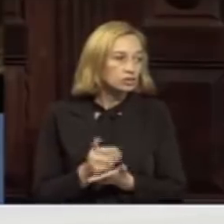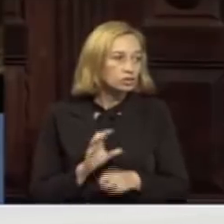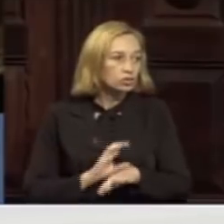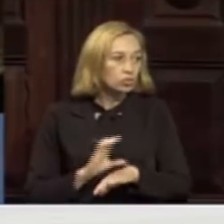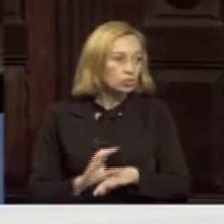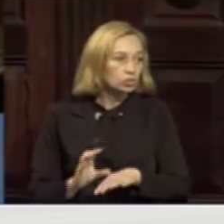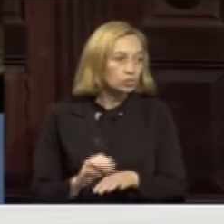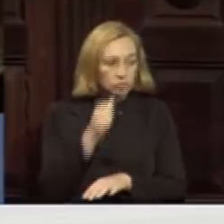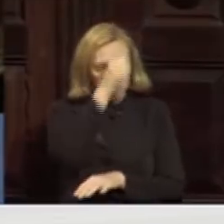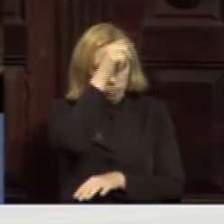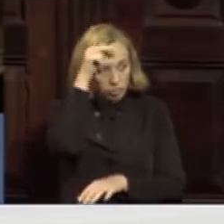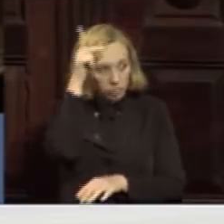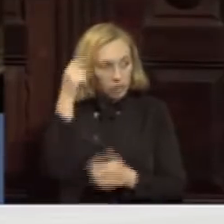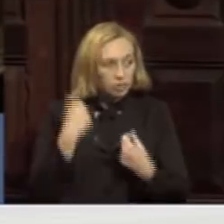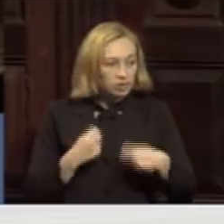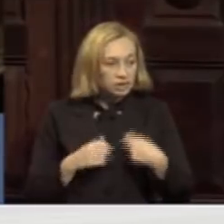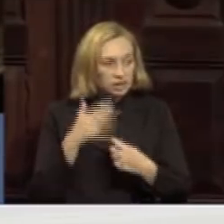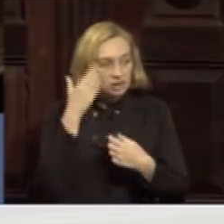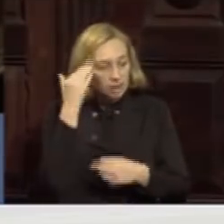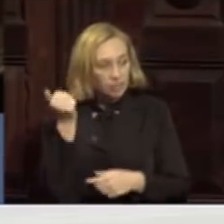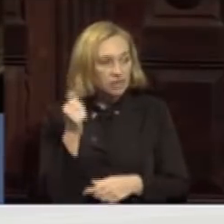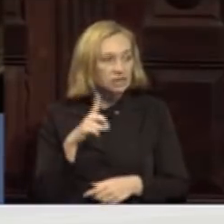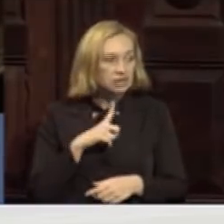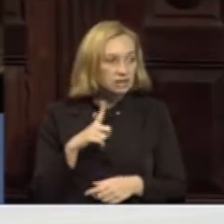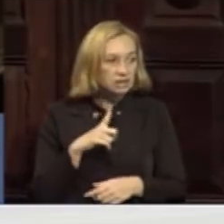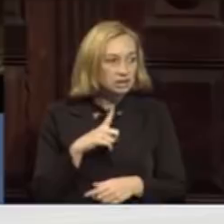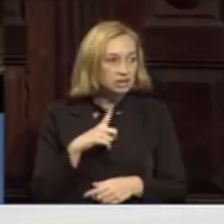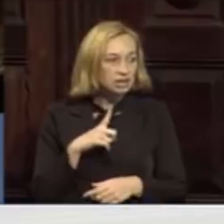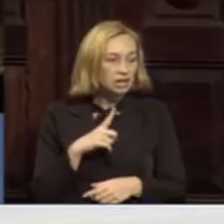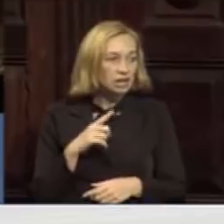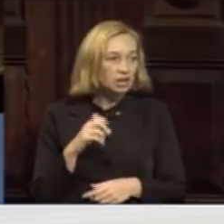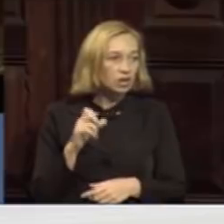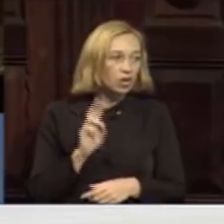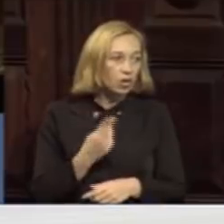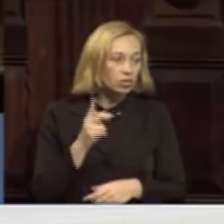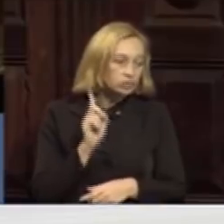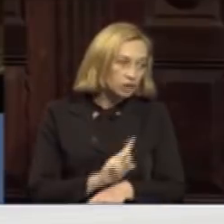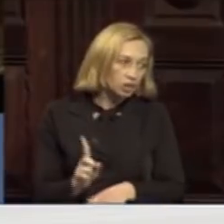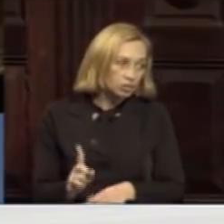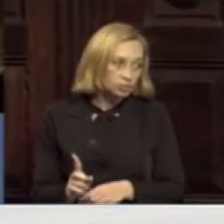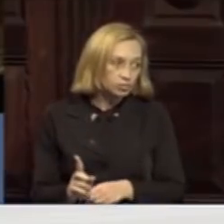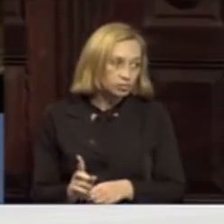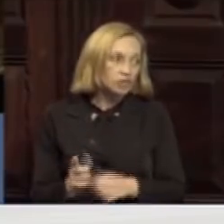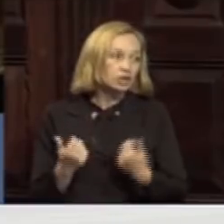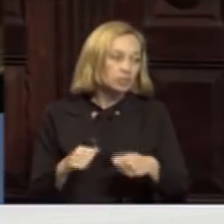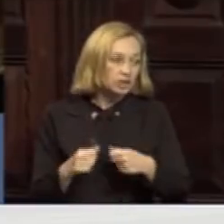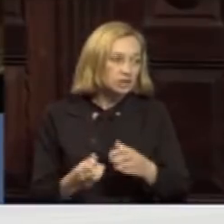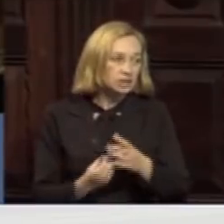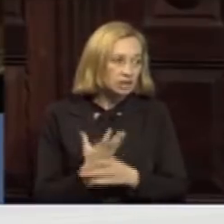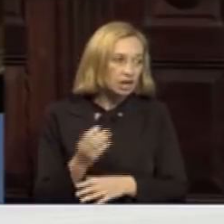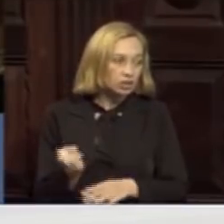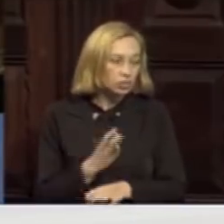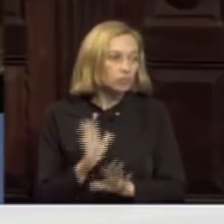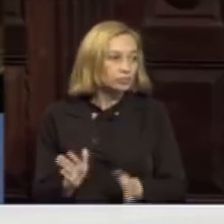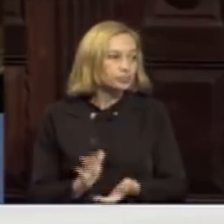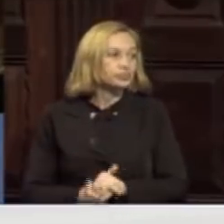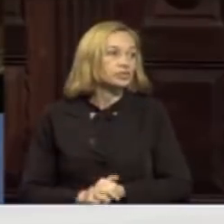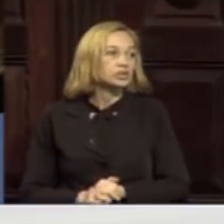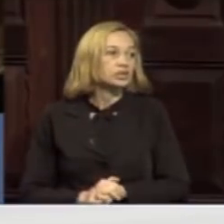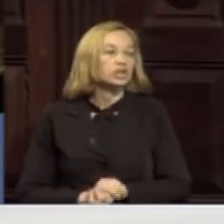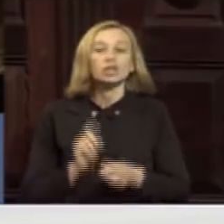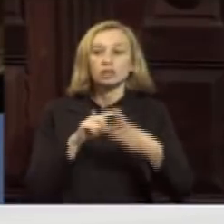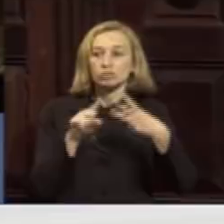ver se a UENF tem esses cargos. Se não tiver, teria que criar, conseguir vagas, enfim, para que haja o preenchimento. Portanto, são